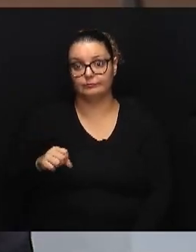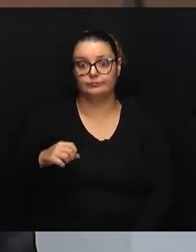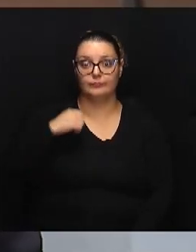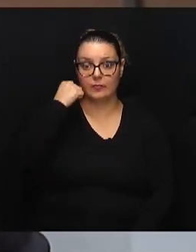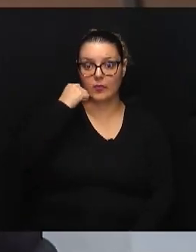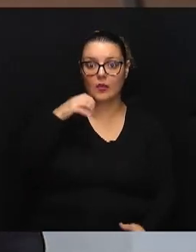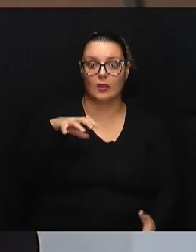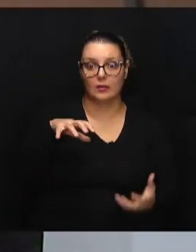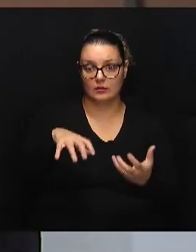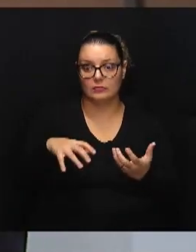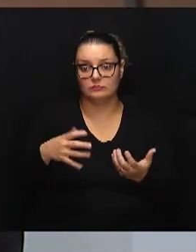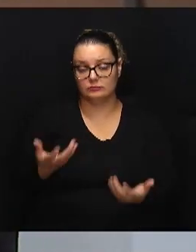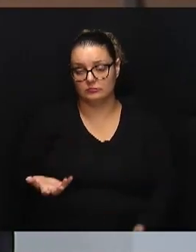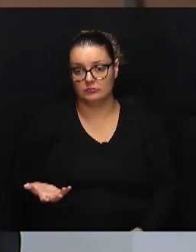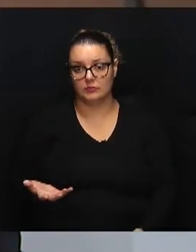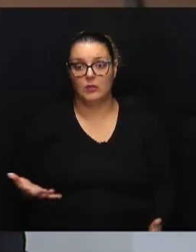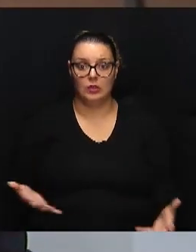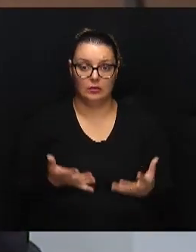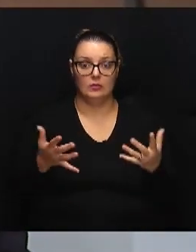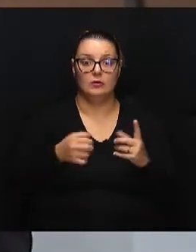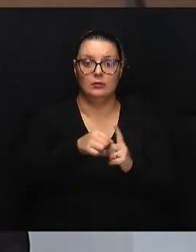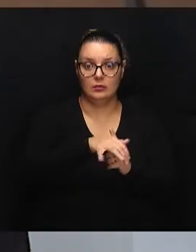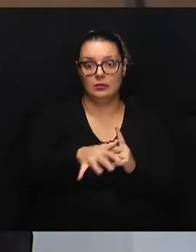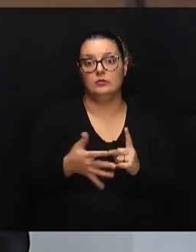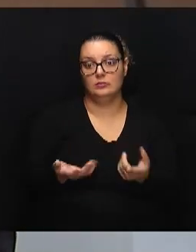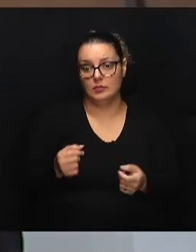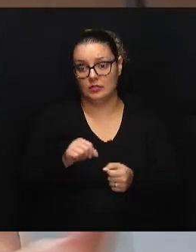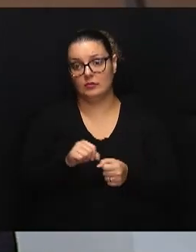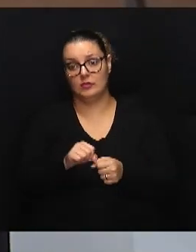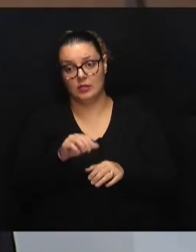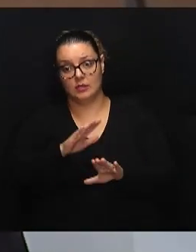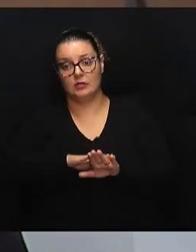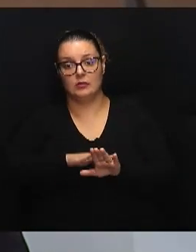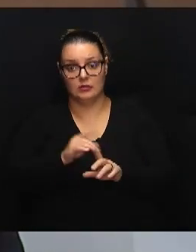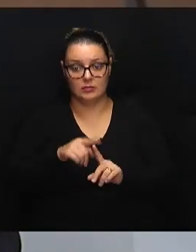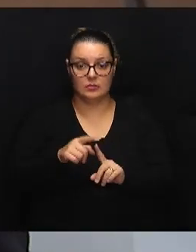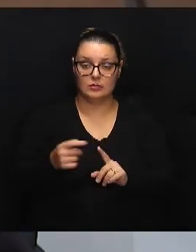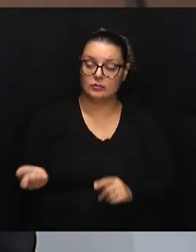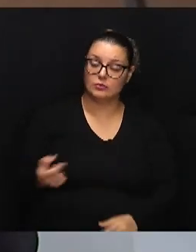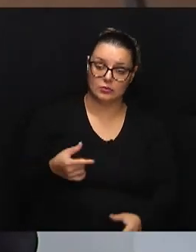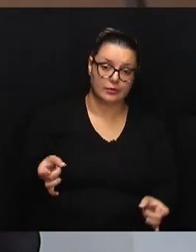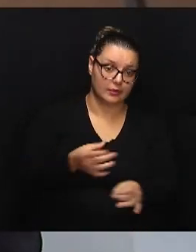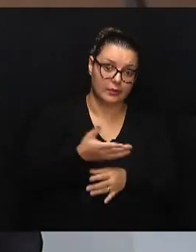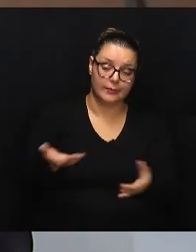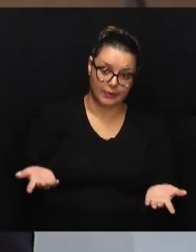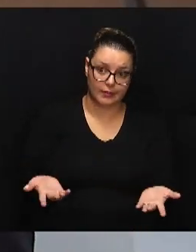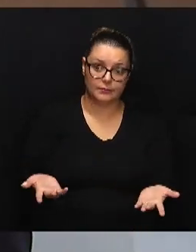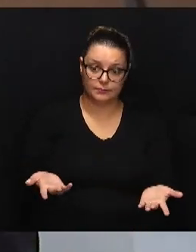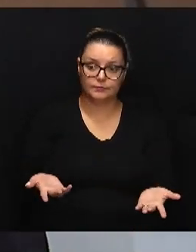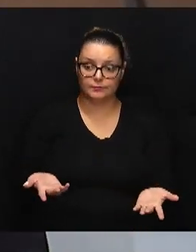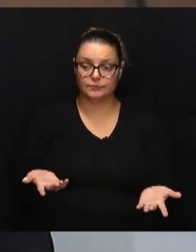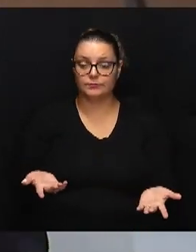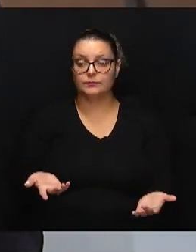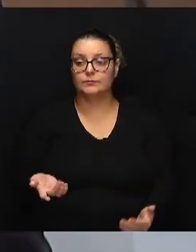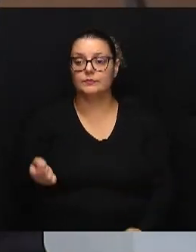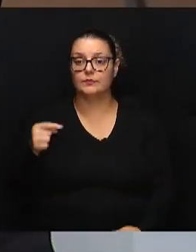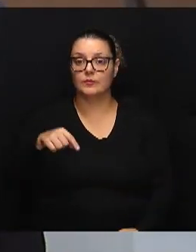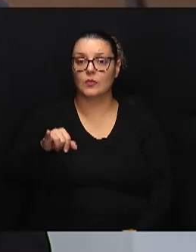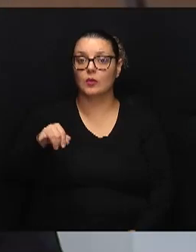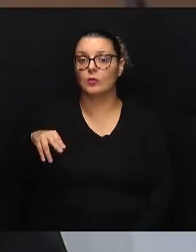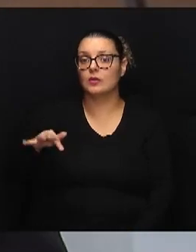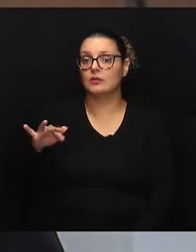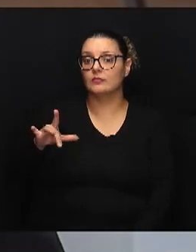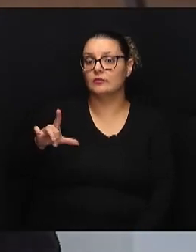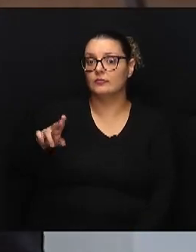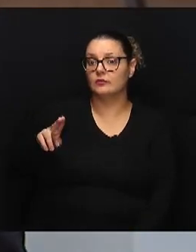para promover os influencers que realizam esse tipo de atividade do que de fato combater. Isso, os influencers que têm